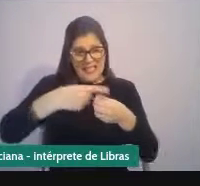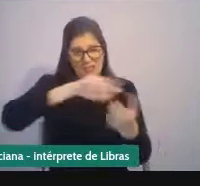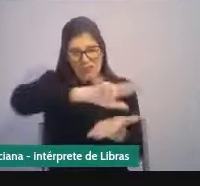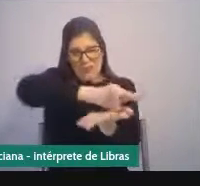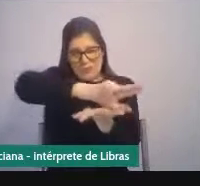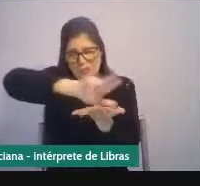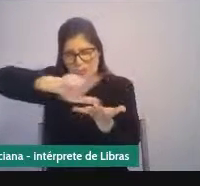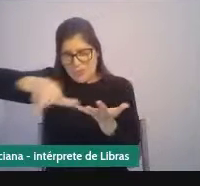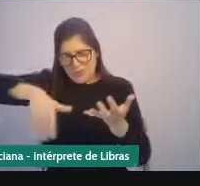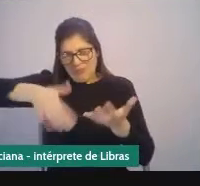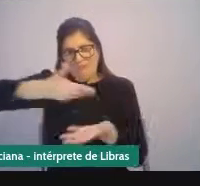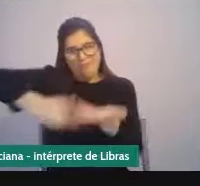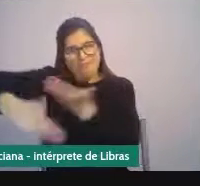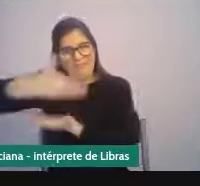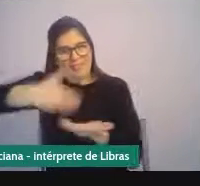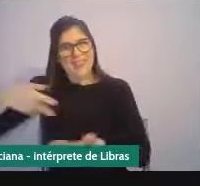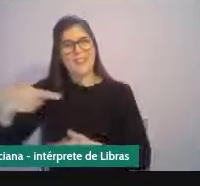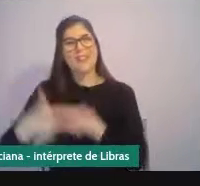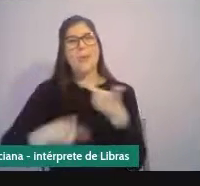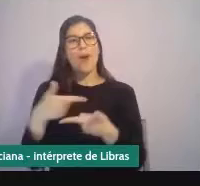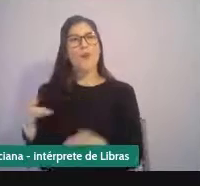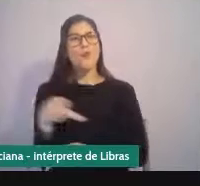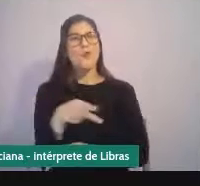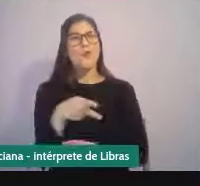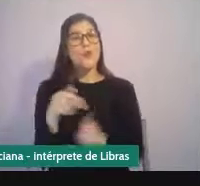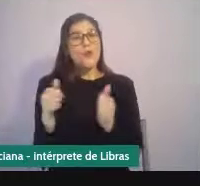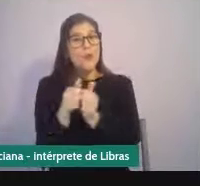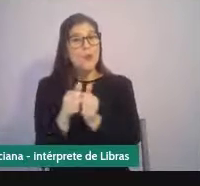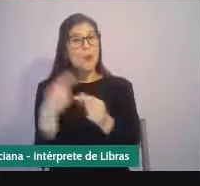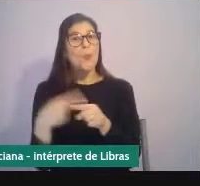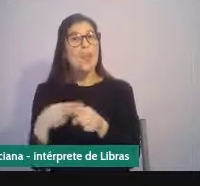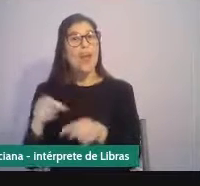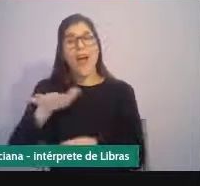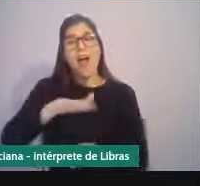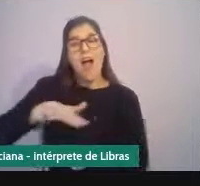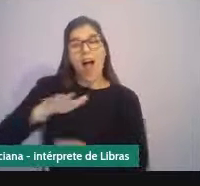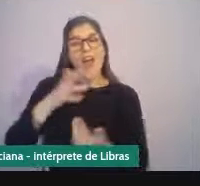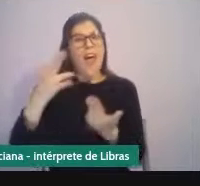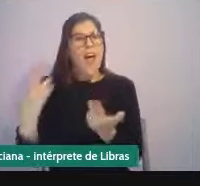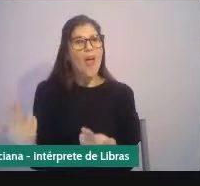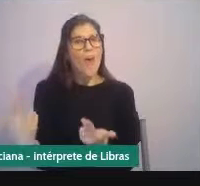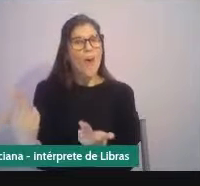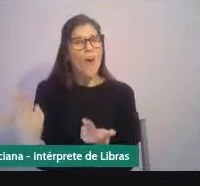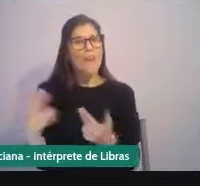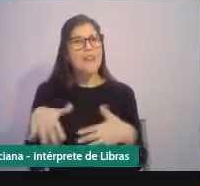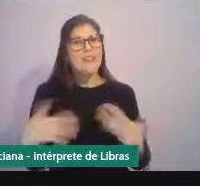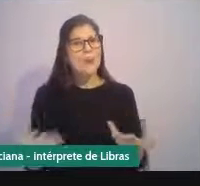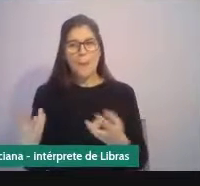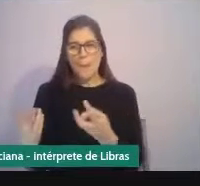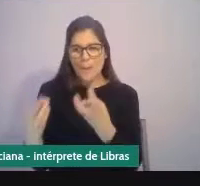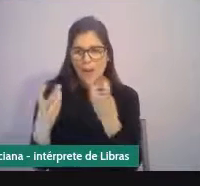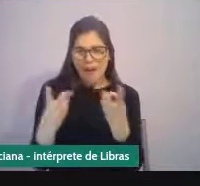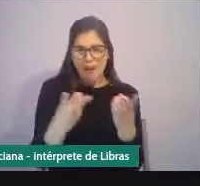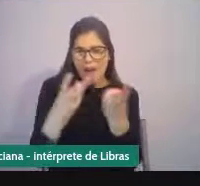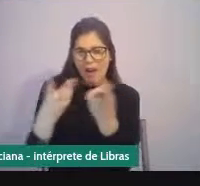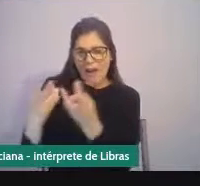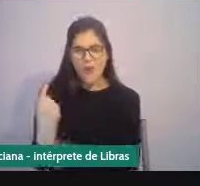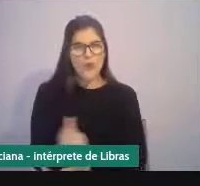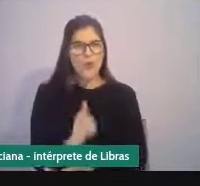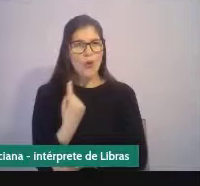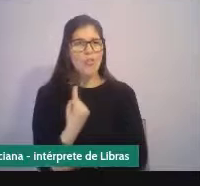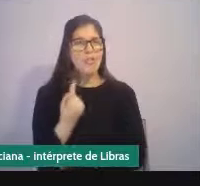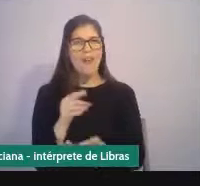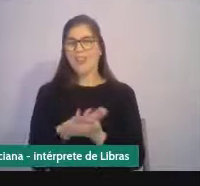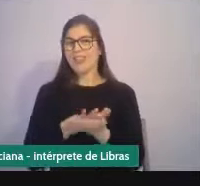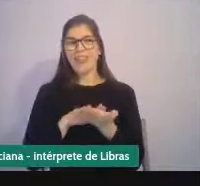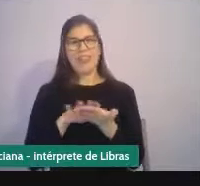na mesma área, e uma coisa que se destaca é que ela viu, assim, eu vi que não estou sozinha, que tem outros olhares, outras